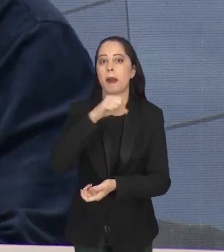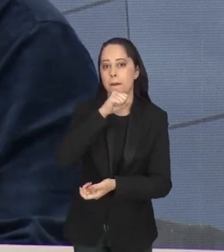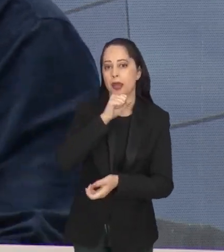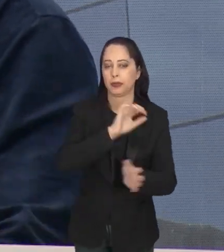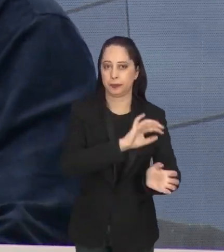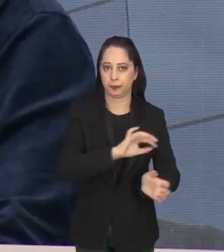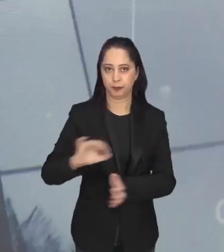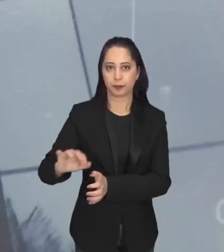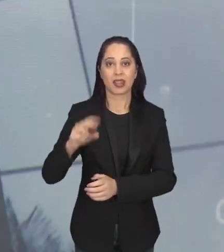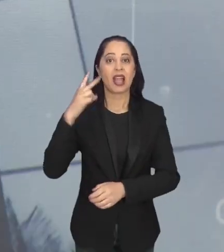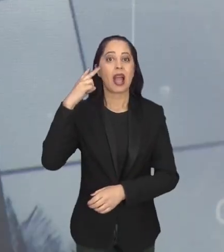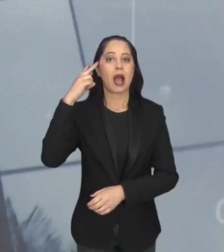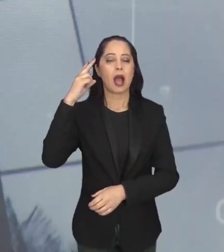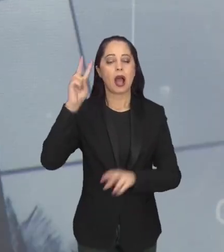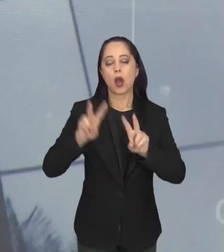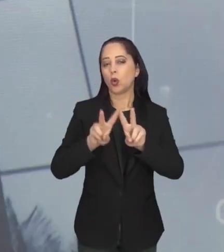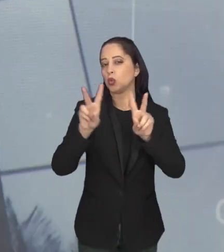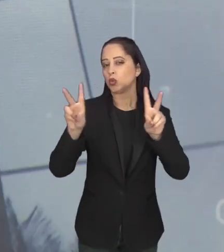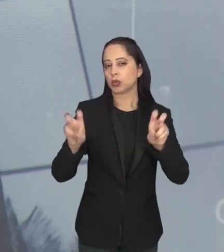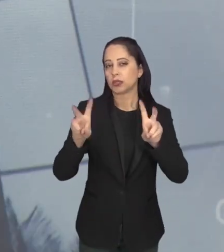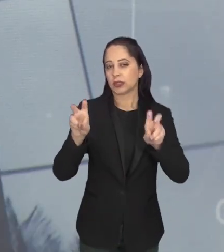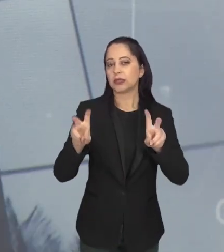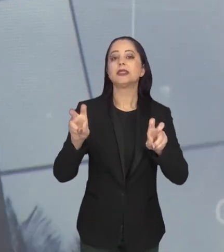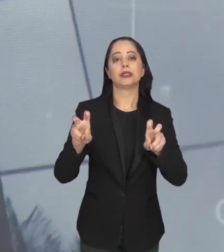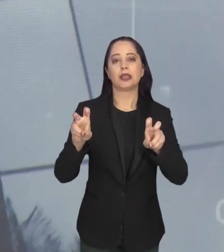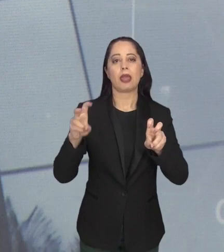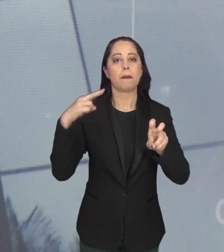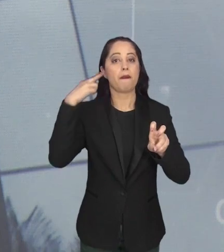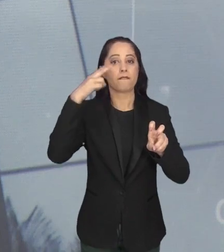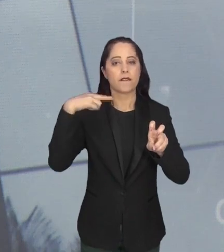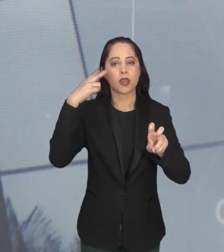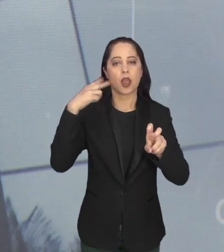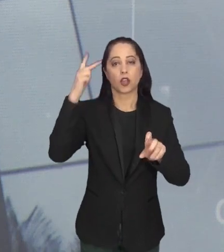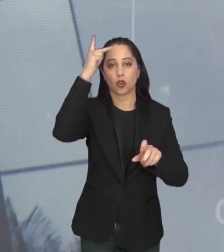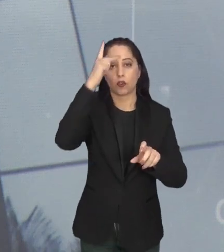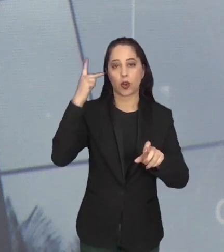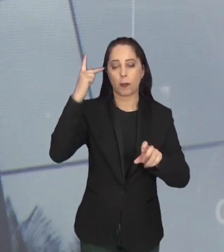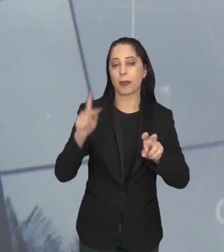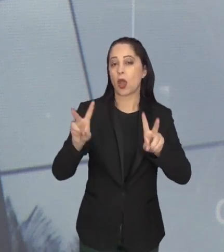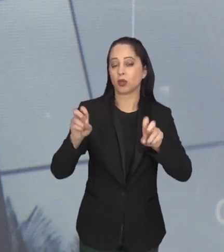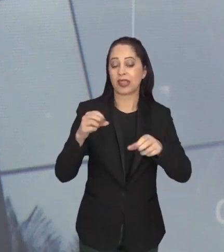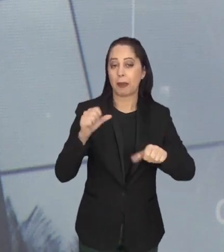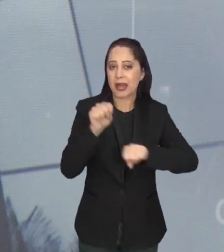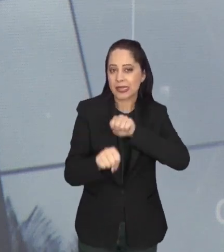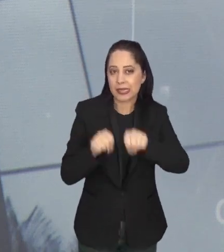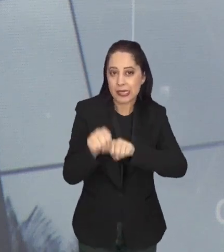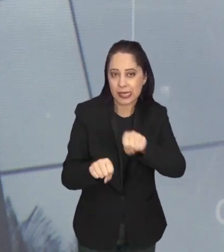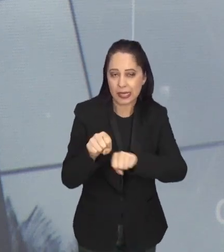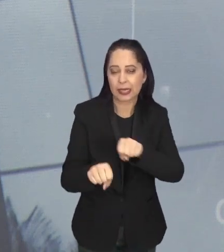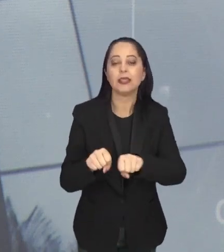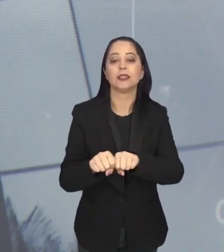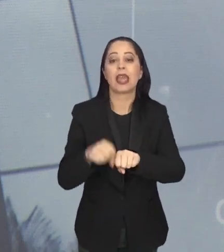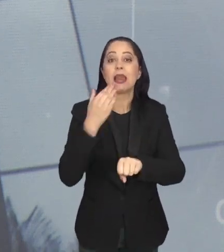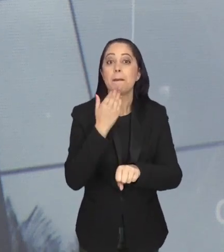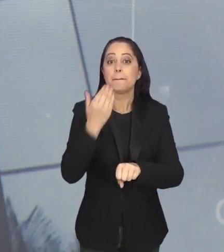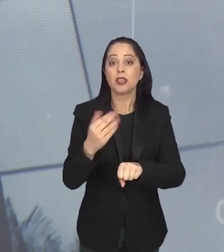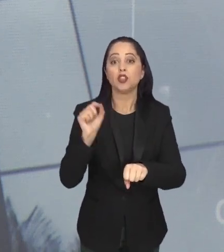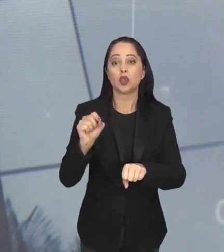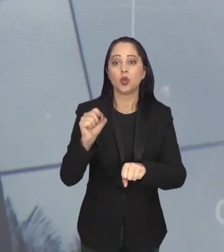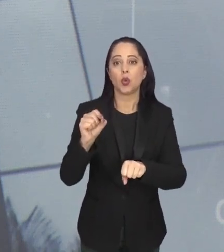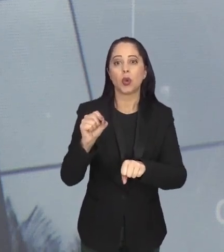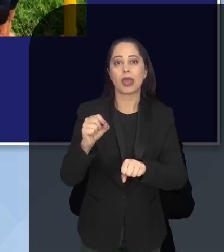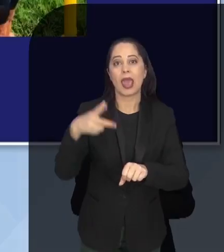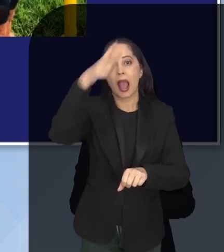e familiares. E para trazer mais segurança aos ciclistas, o vereador Fernando Petit comentou que fez um pedido para